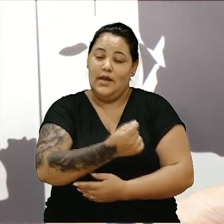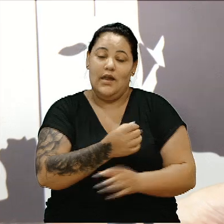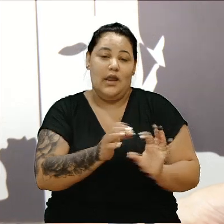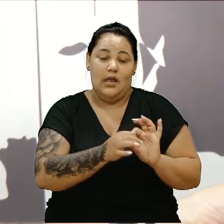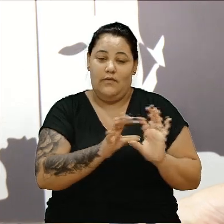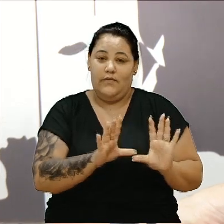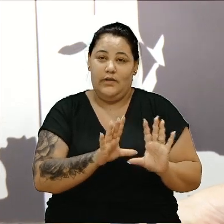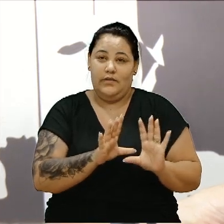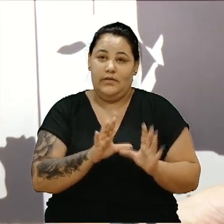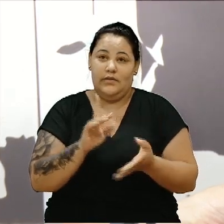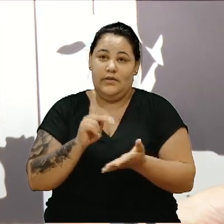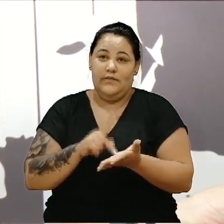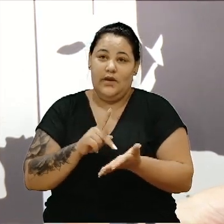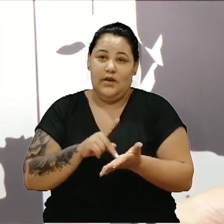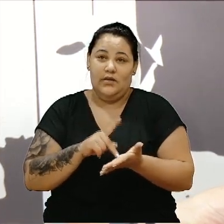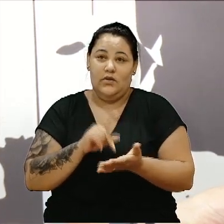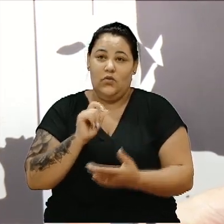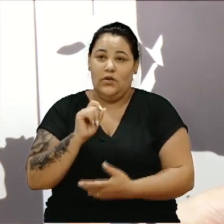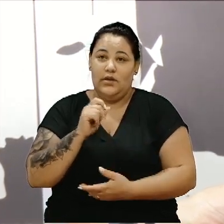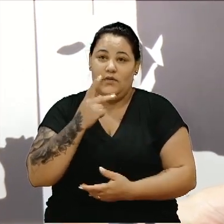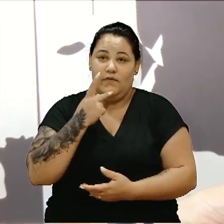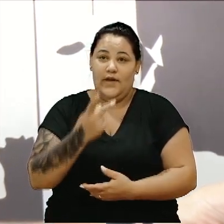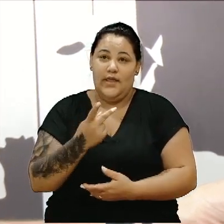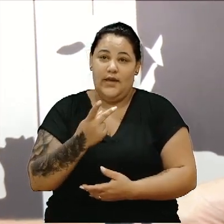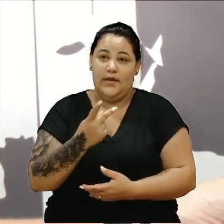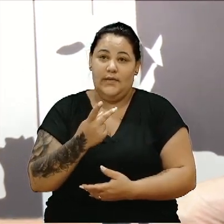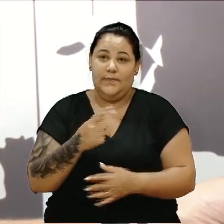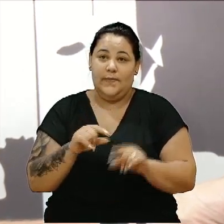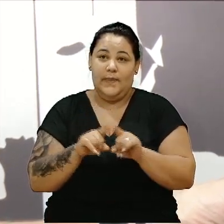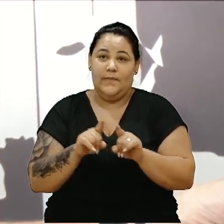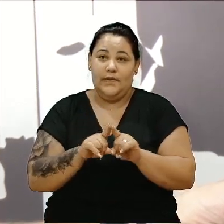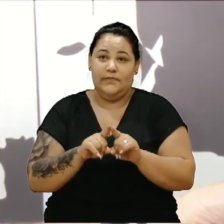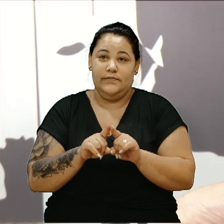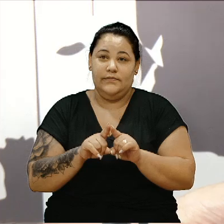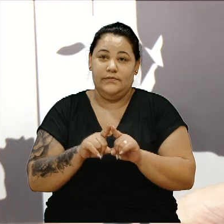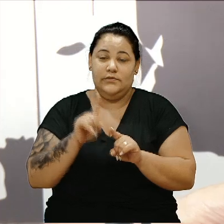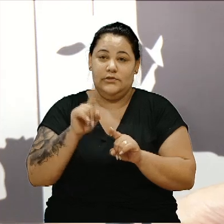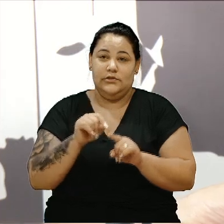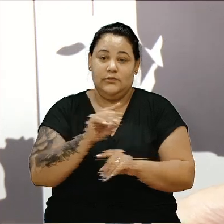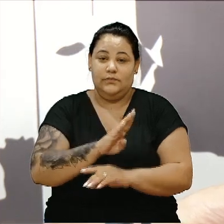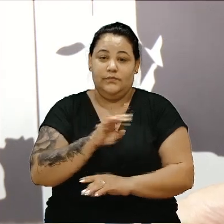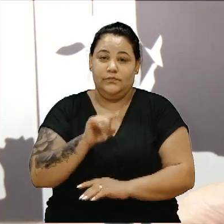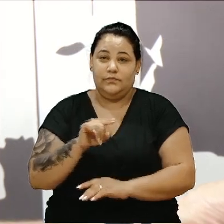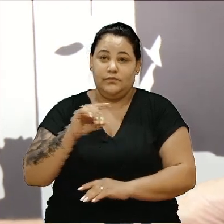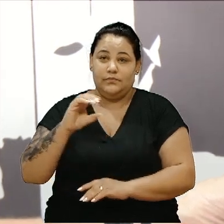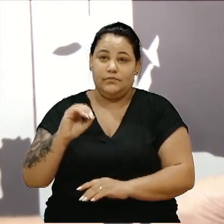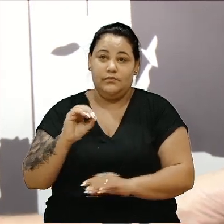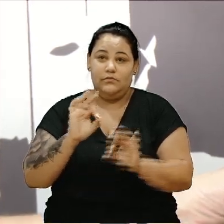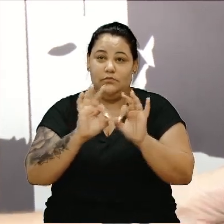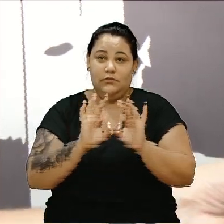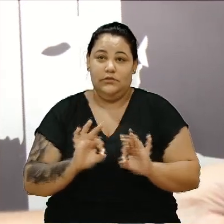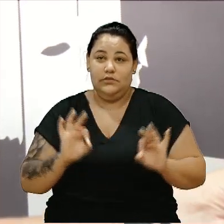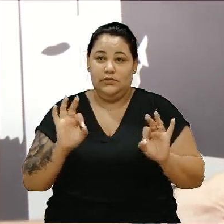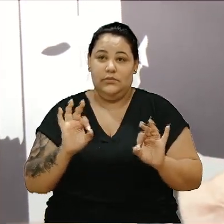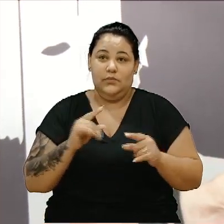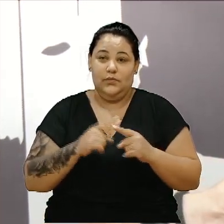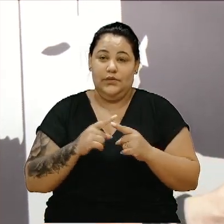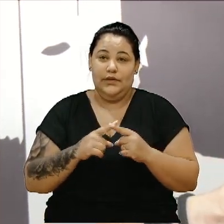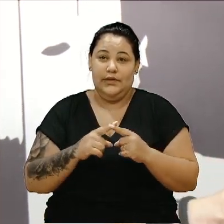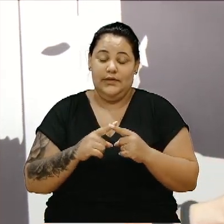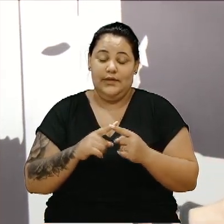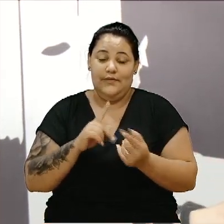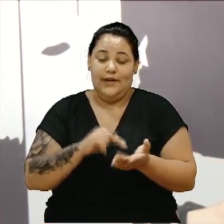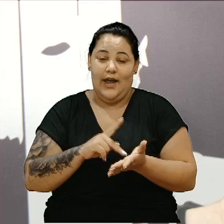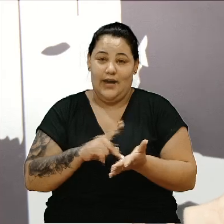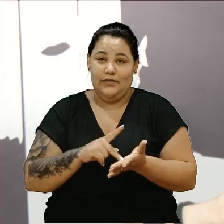sim, o que eu comentei especificamente desse caso é o boletim de ocorrência simples. Porque, na realidade, a partir do